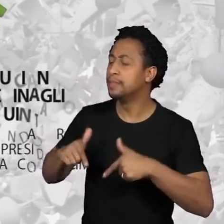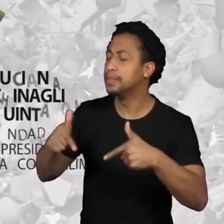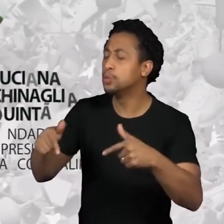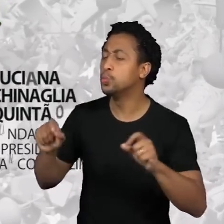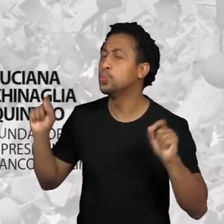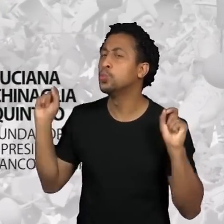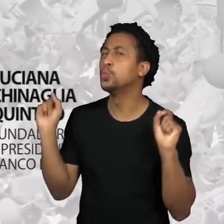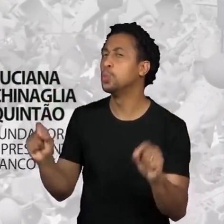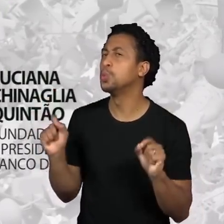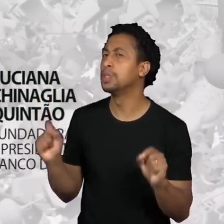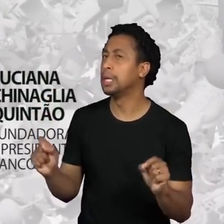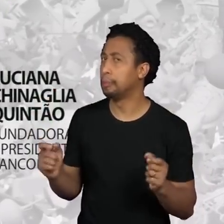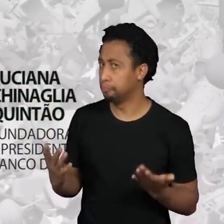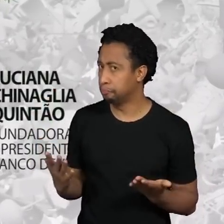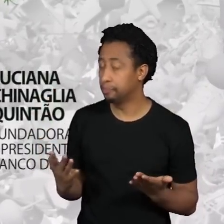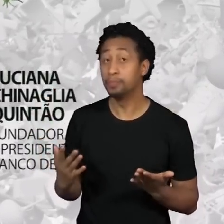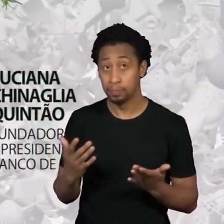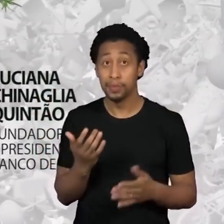é uma desordem